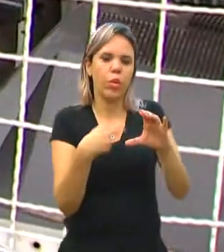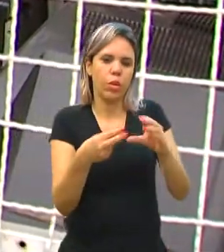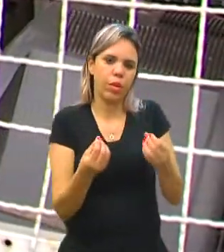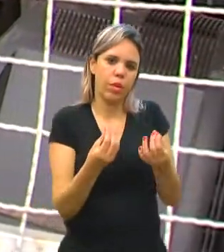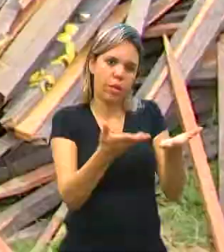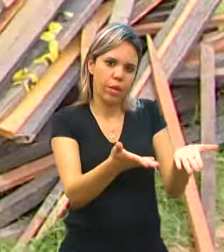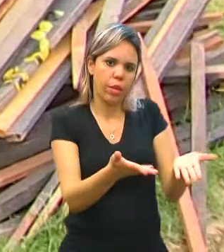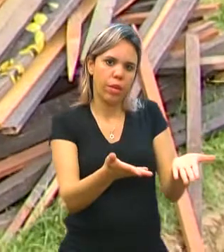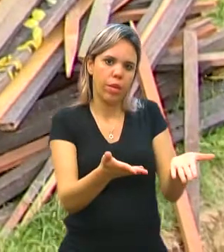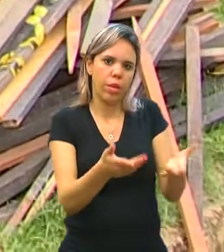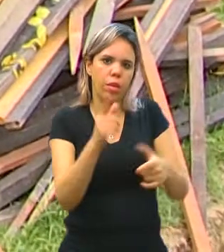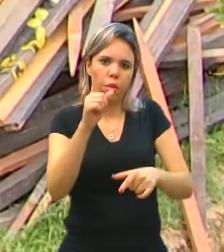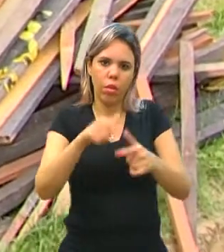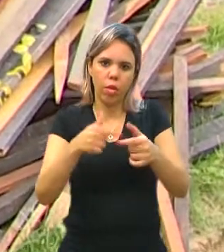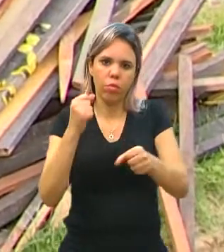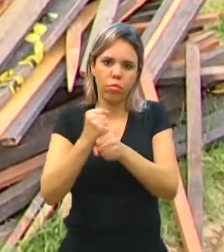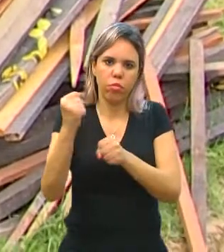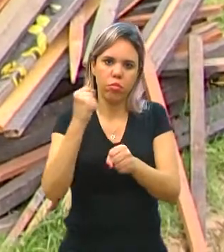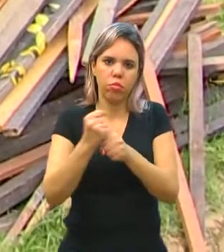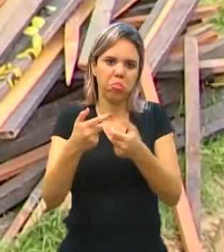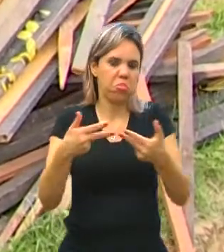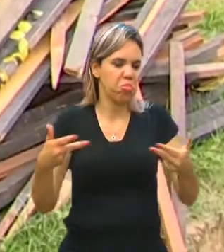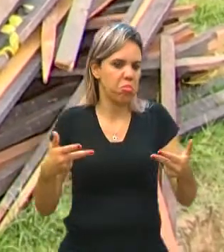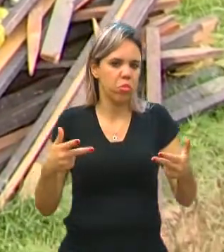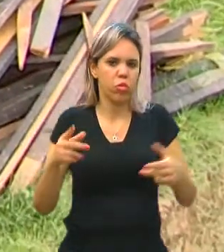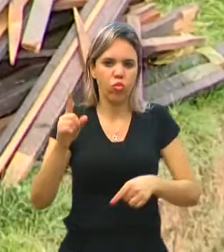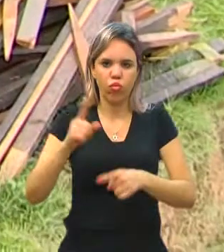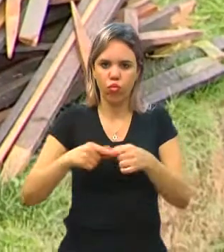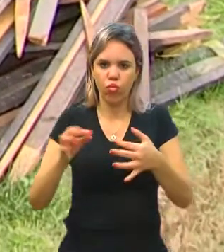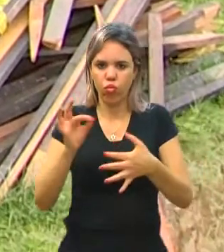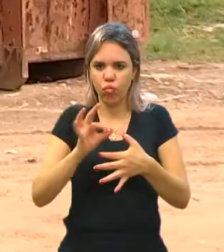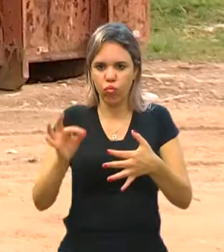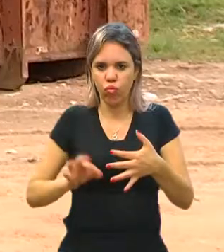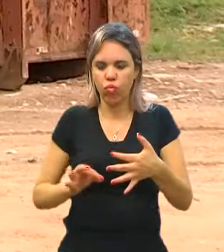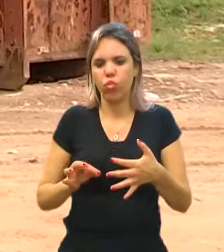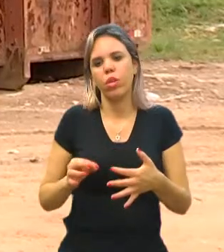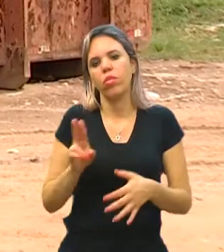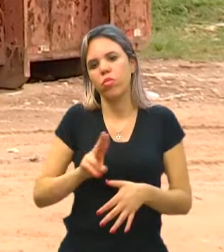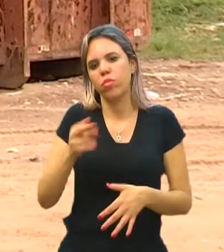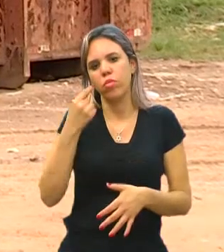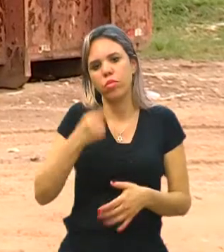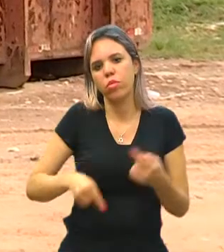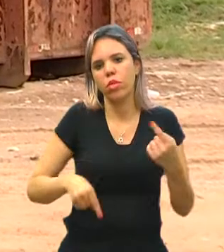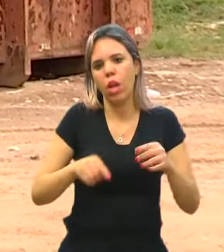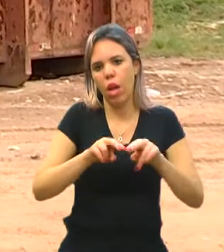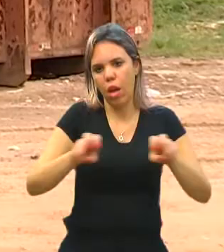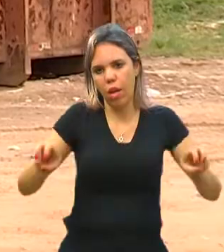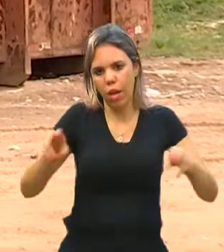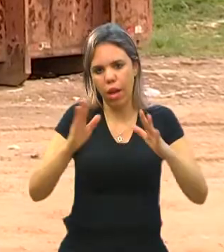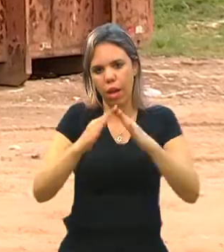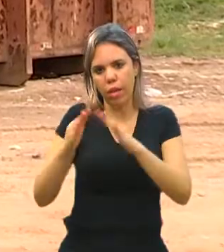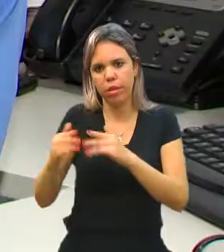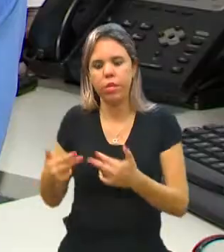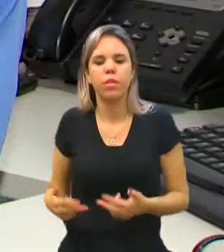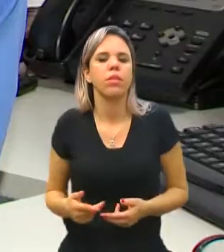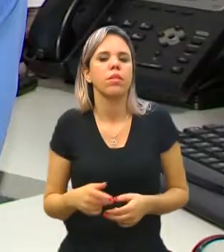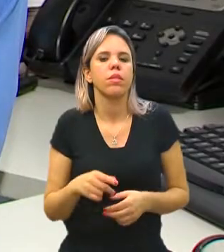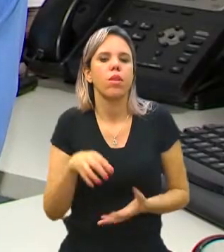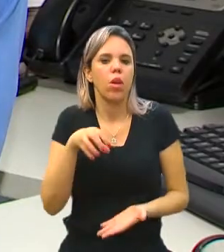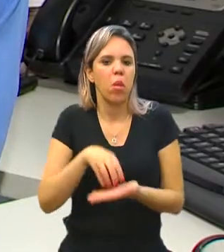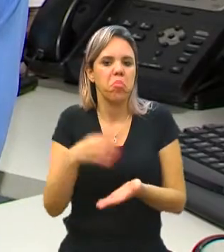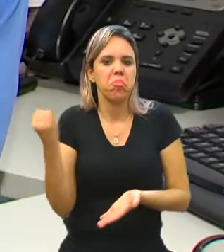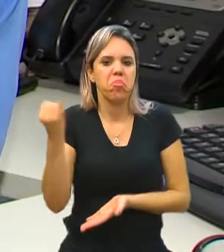de recicláveis resíduos de construção civil e objetos inservíveis como móveis domésticos